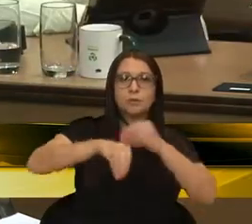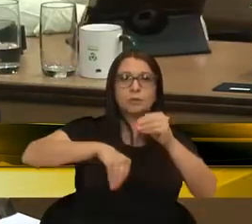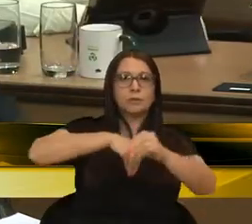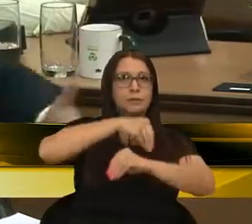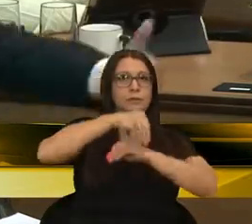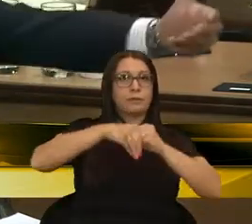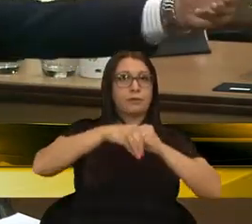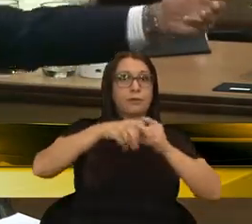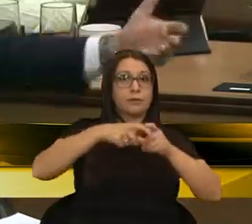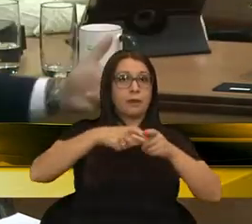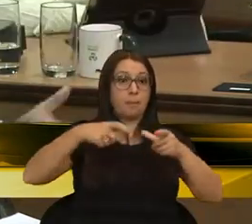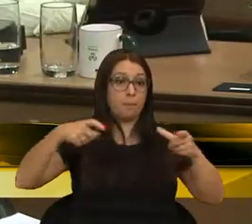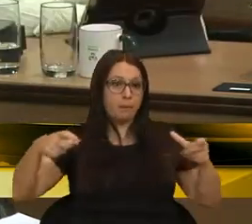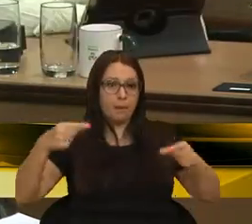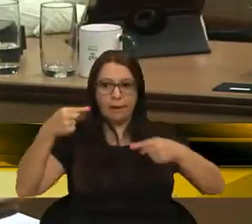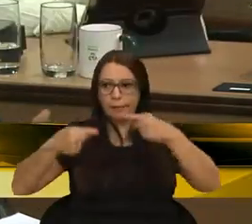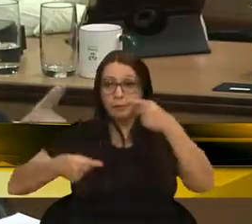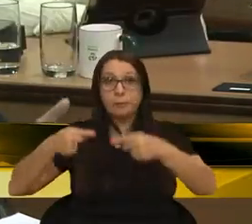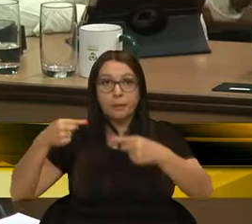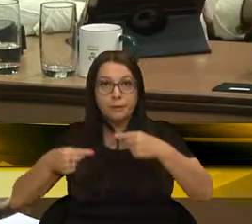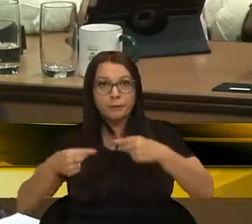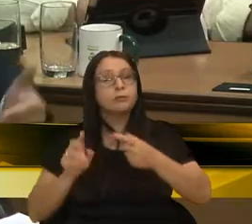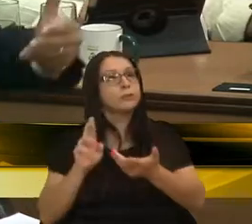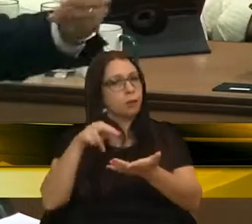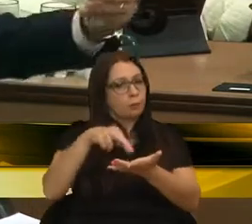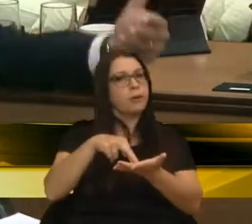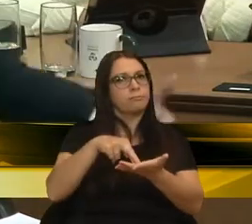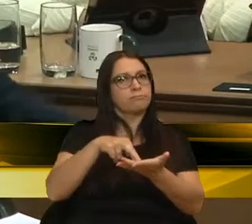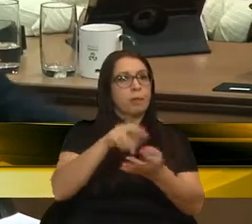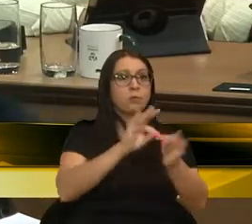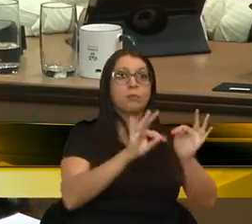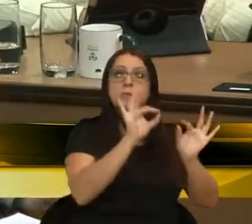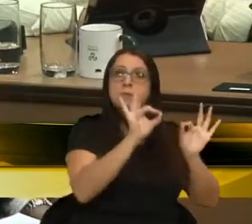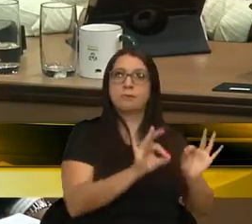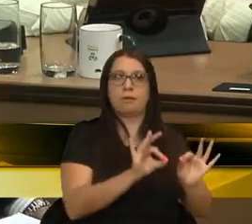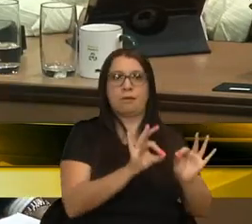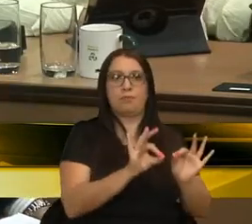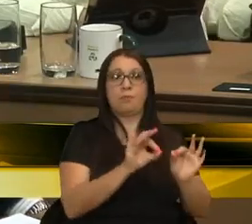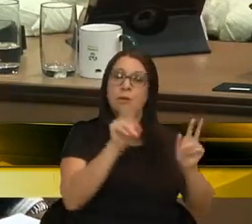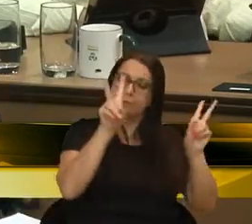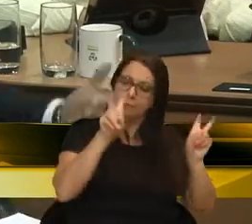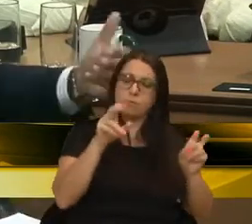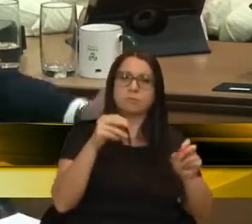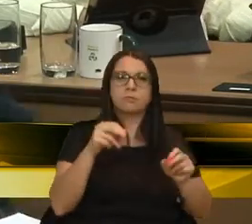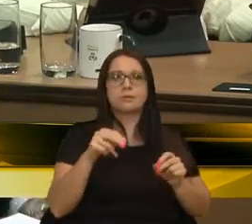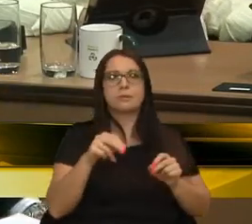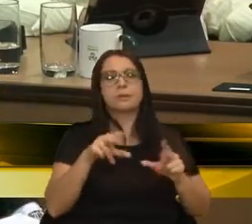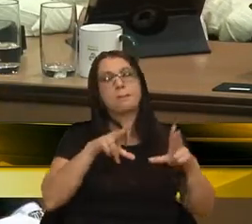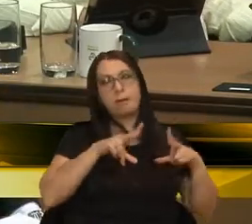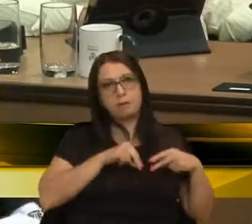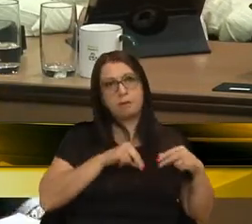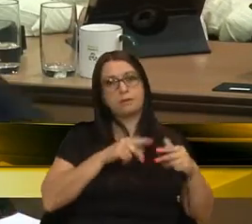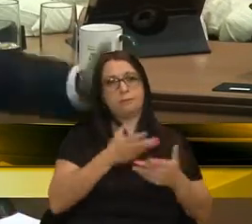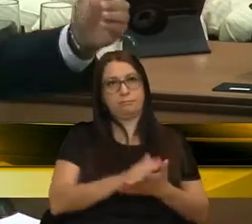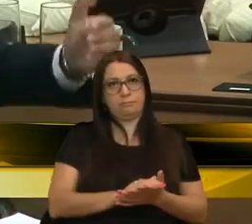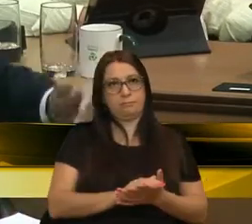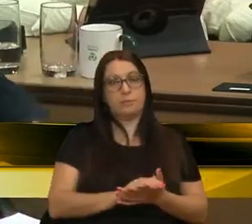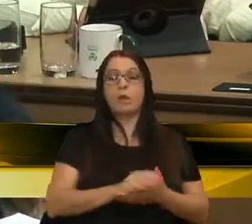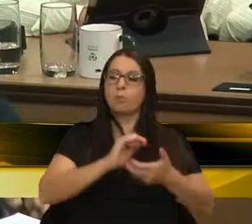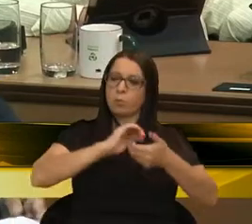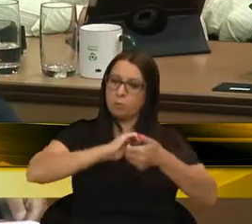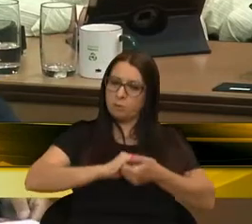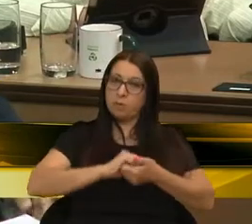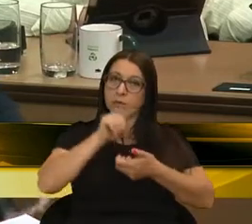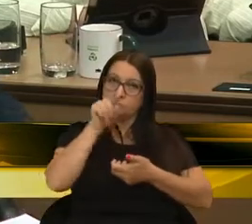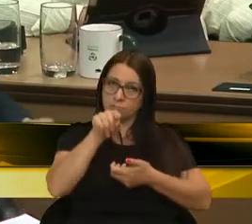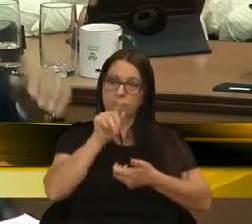envolvidas, ampliar o debate e realmente dar o tratamento que este assunto carece e merece. Então, meus cumprimentos a